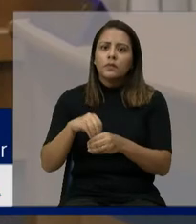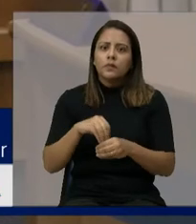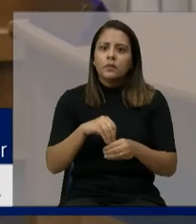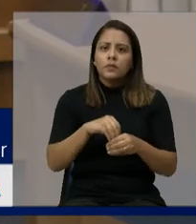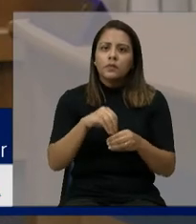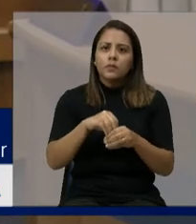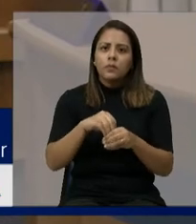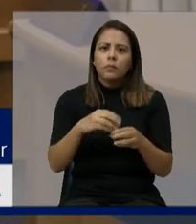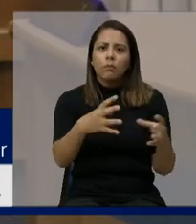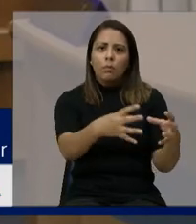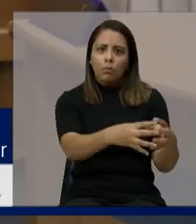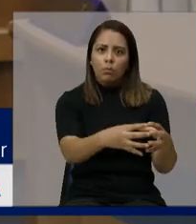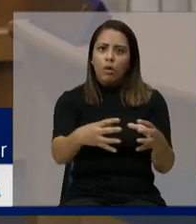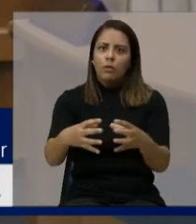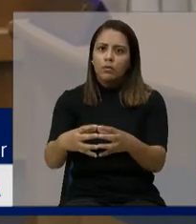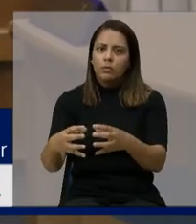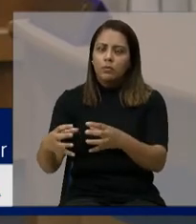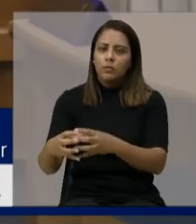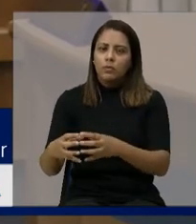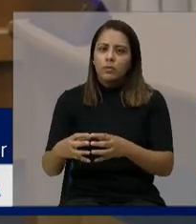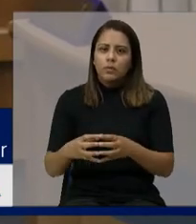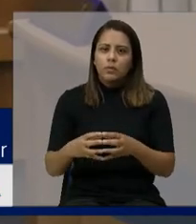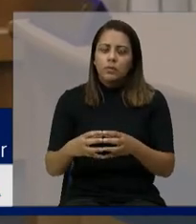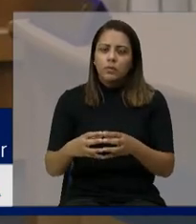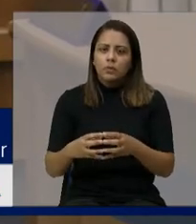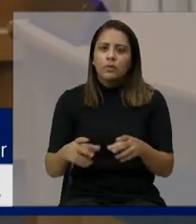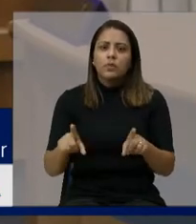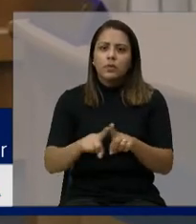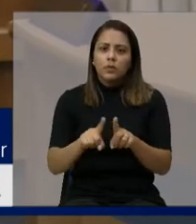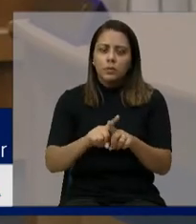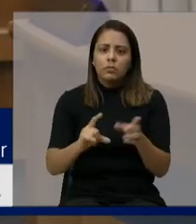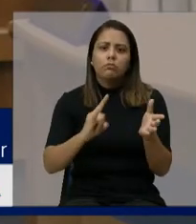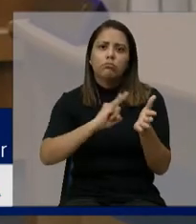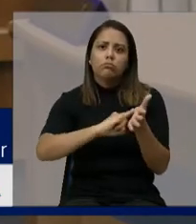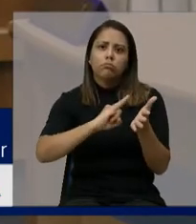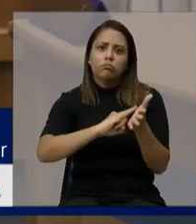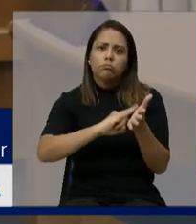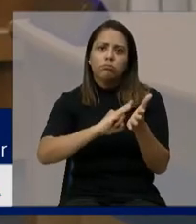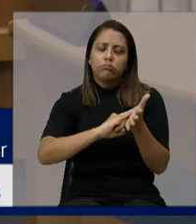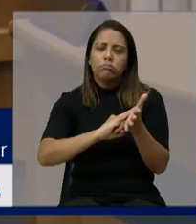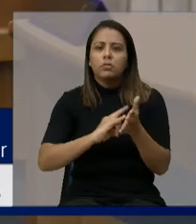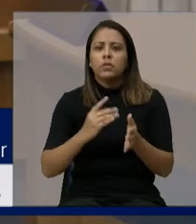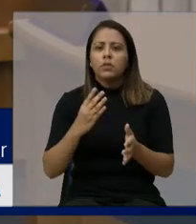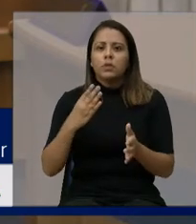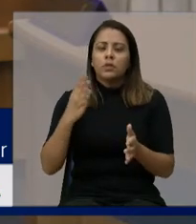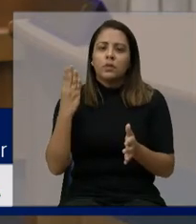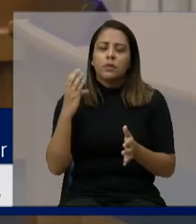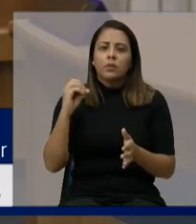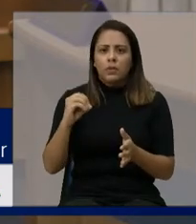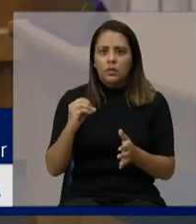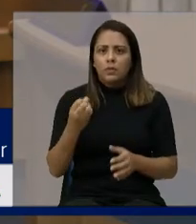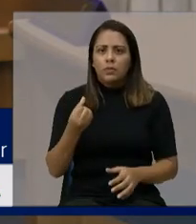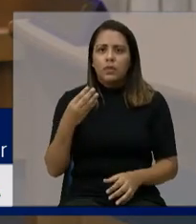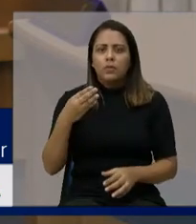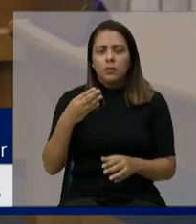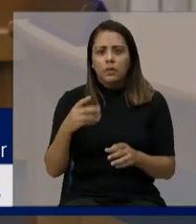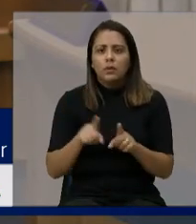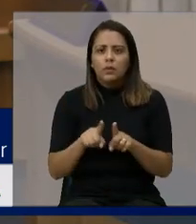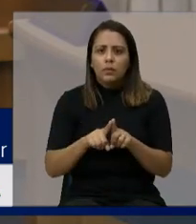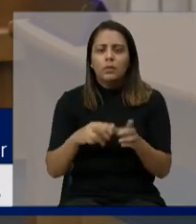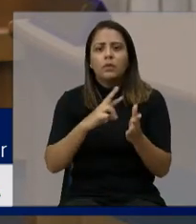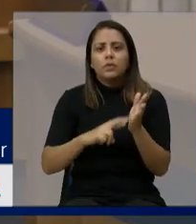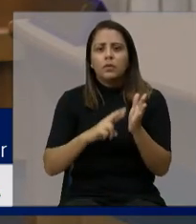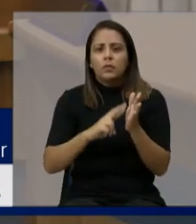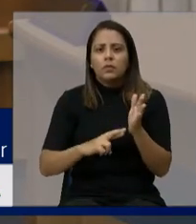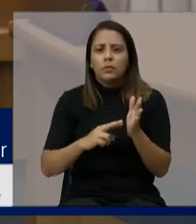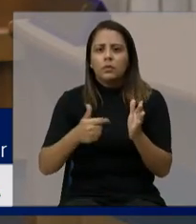bloco. E a inclusão de alguns documentos, indicações 4064 a 4066, requerimentos